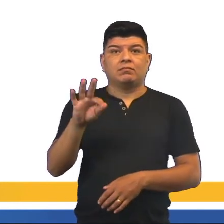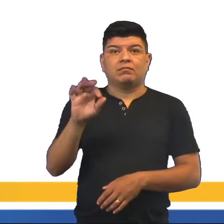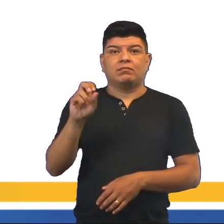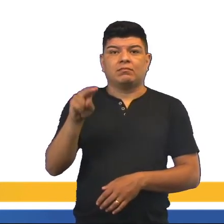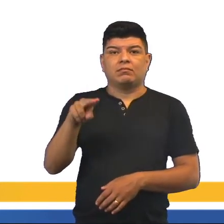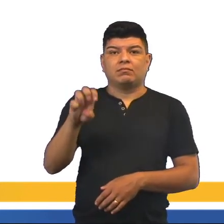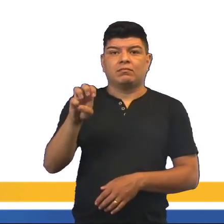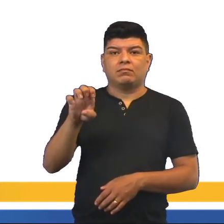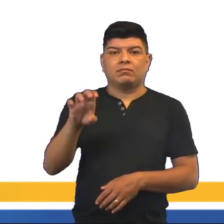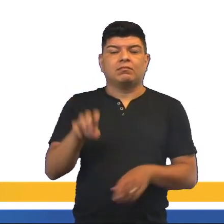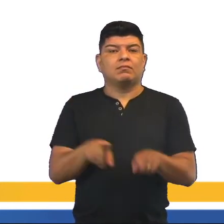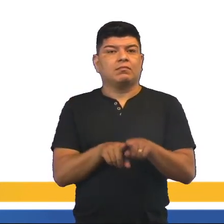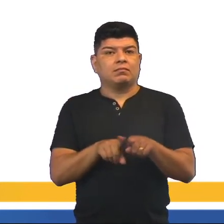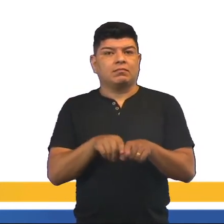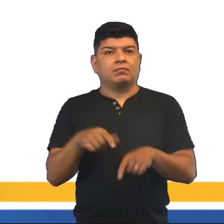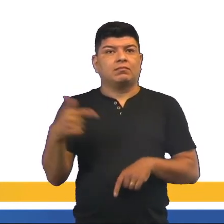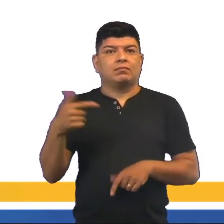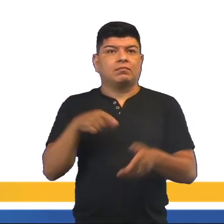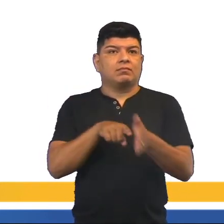questão.